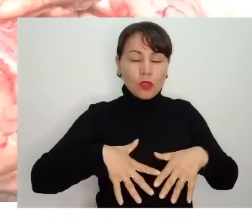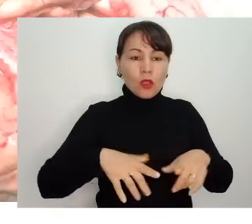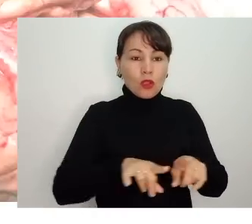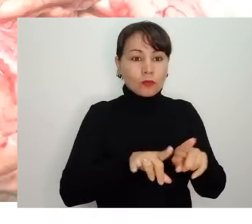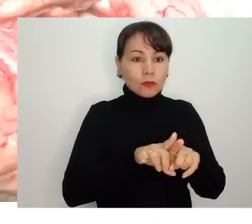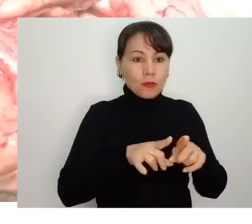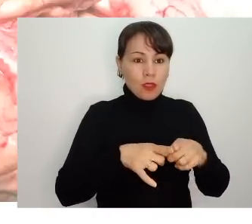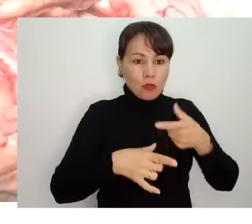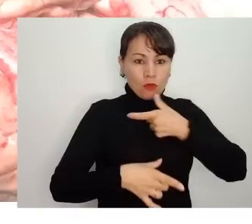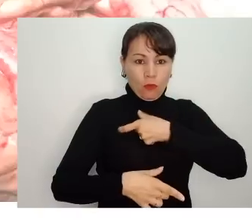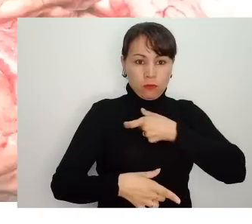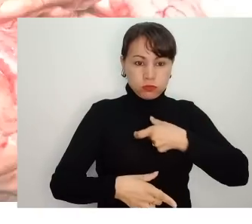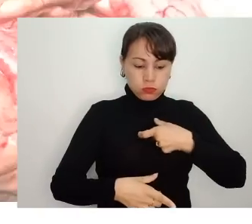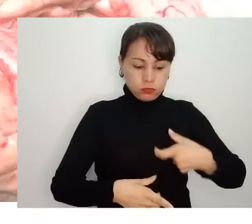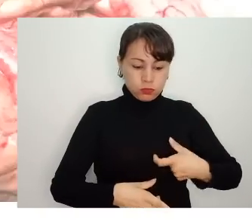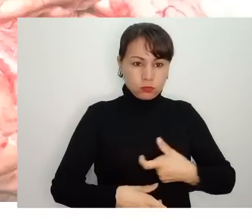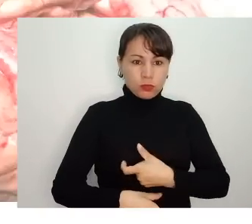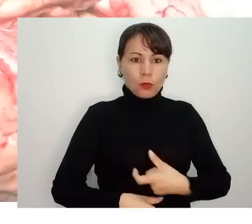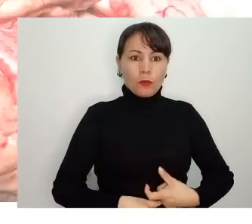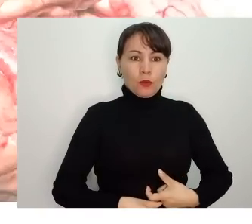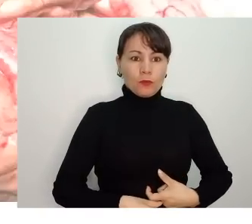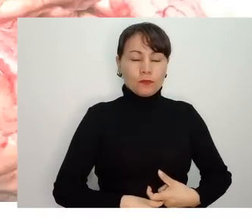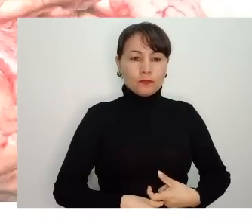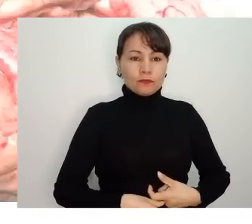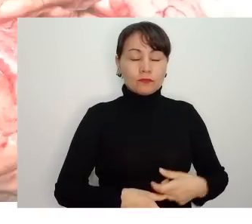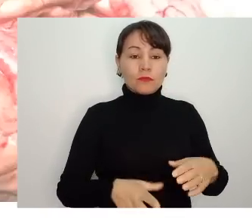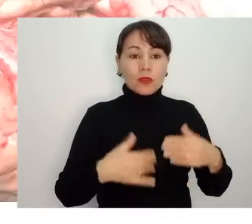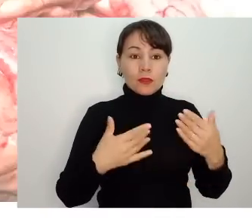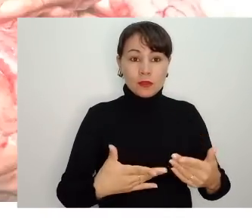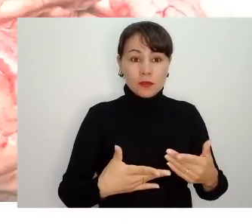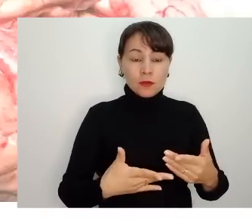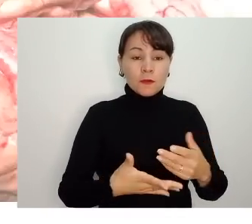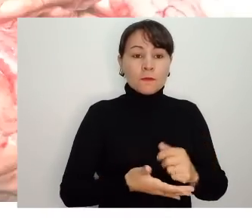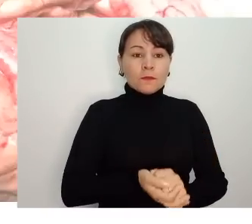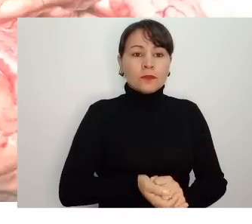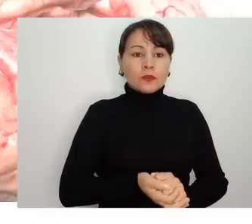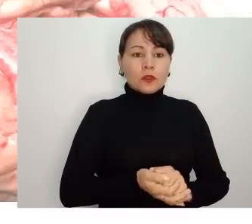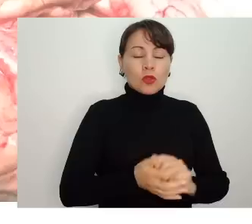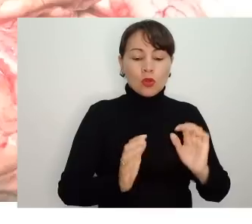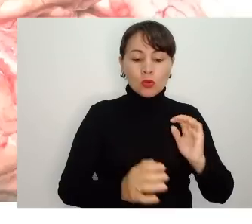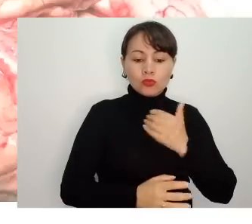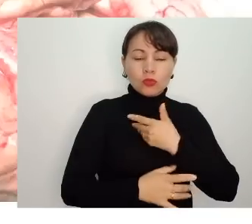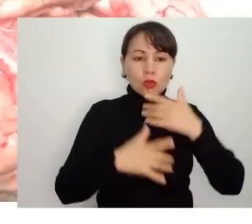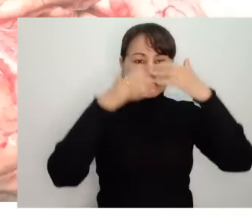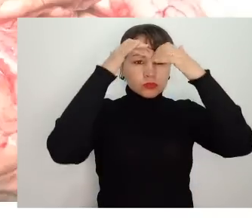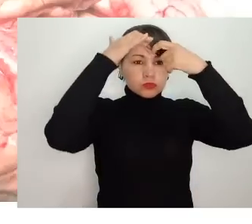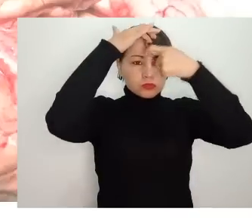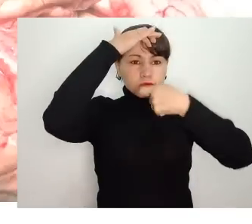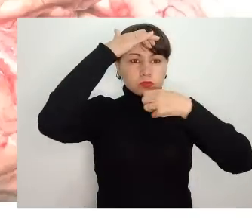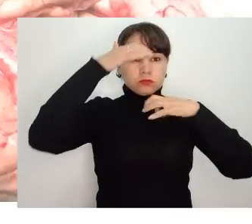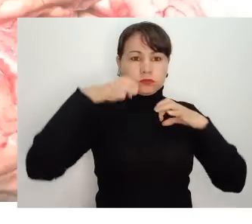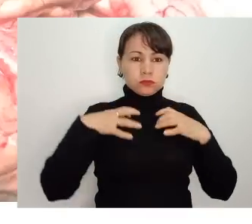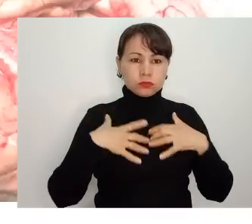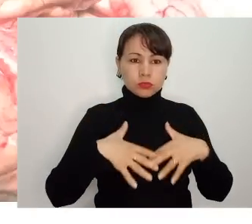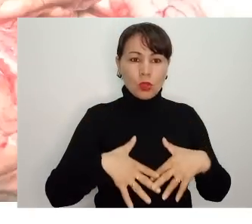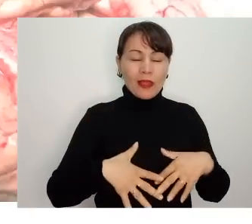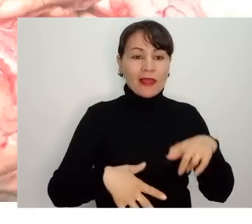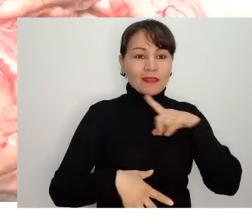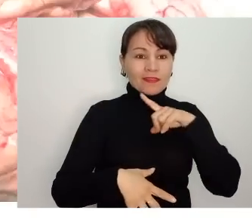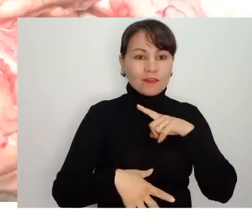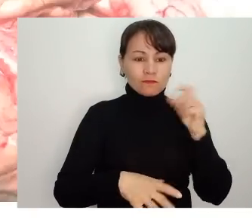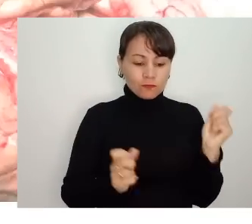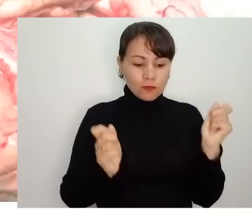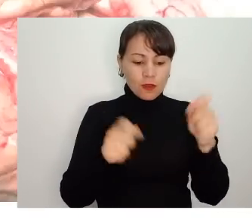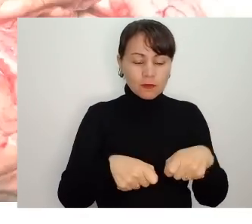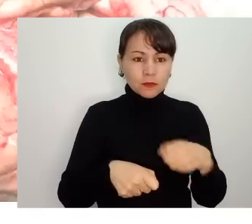com partes orgânicas. Então, é óbvio, né, que para isso, para o nosso sistema nervoso central ter uma